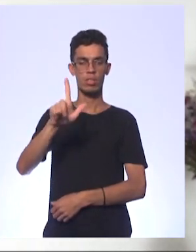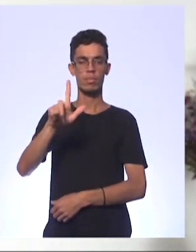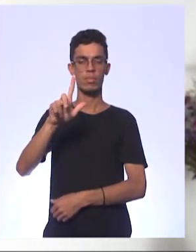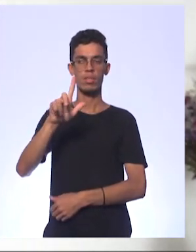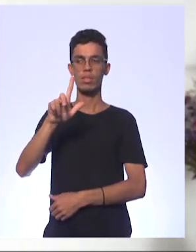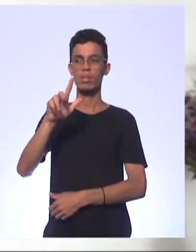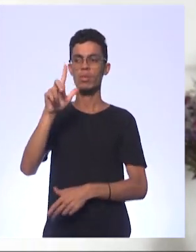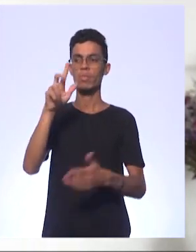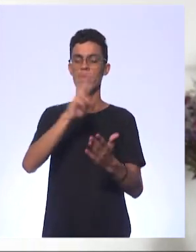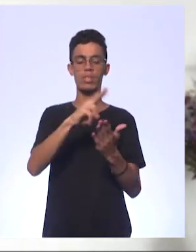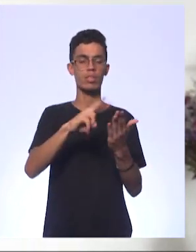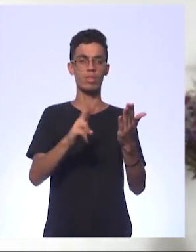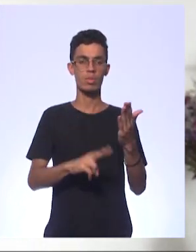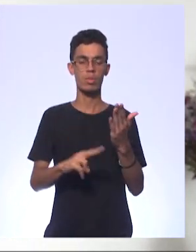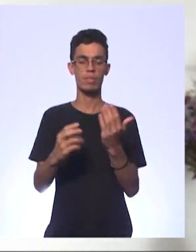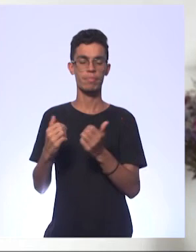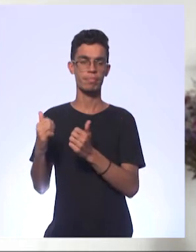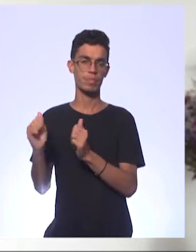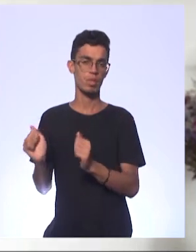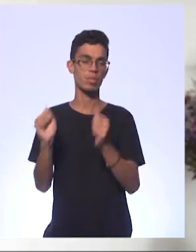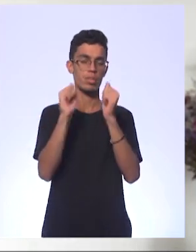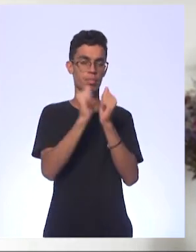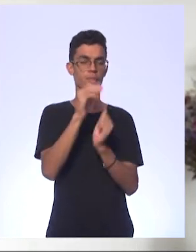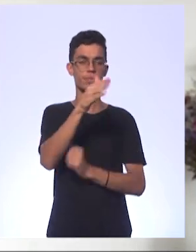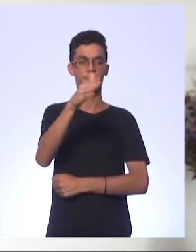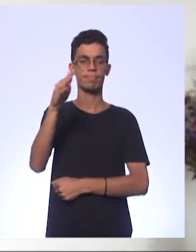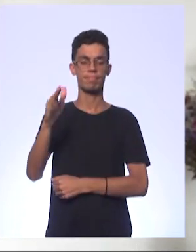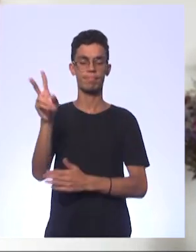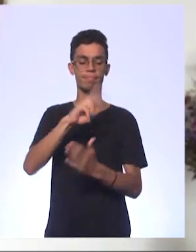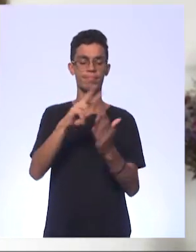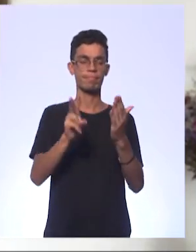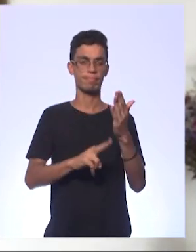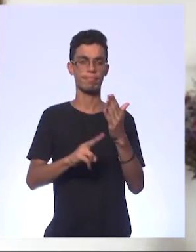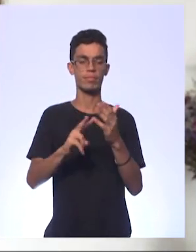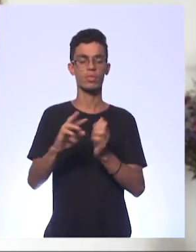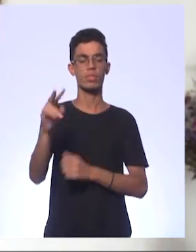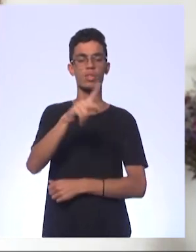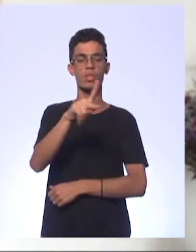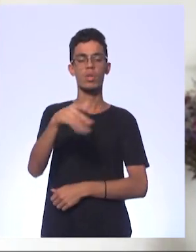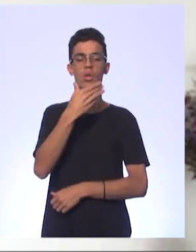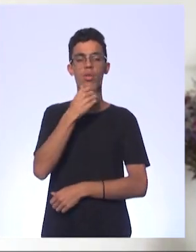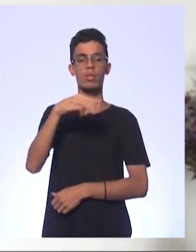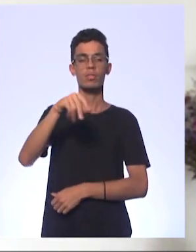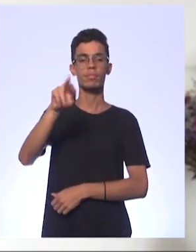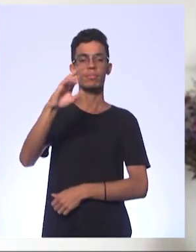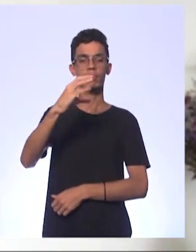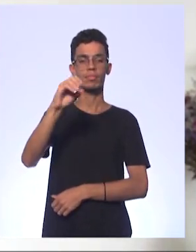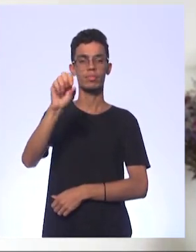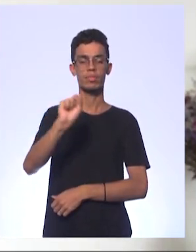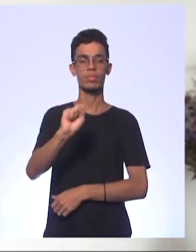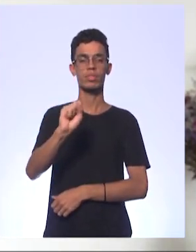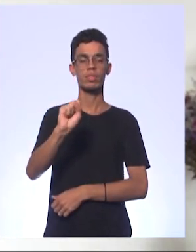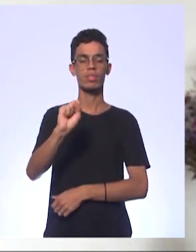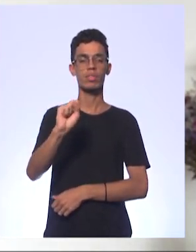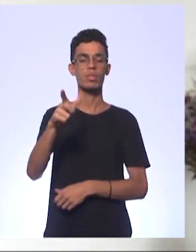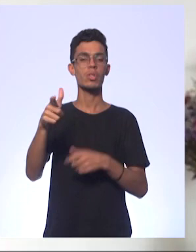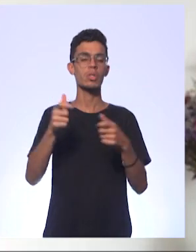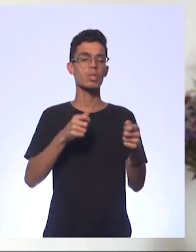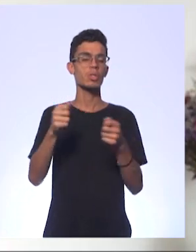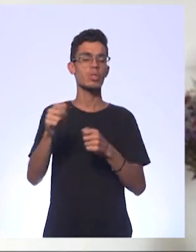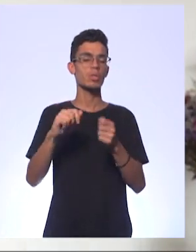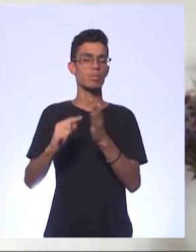participativa, coletiva, interativa. O professor Marcos falou o domínio das